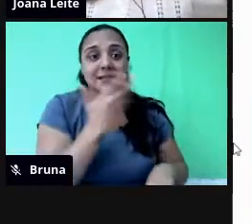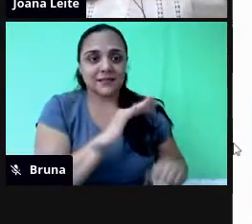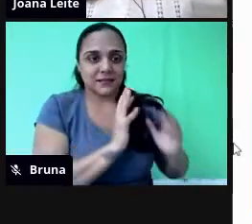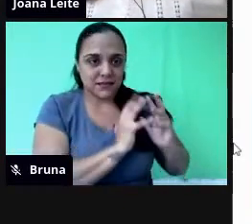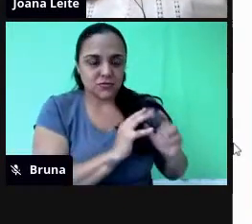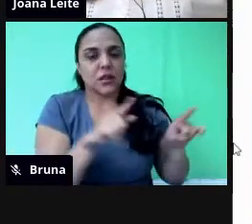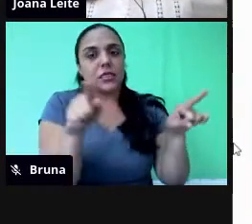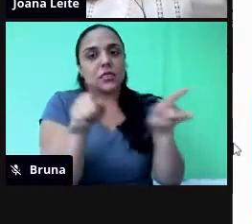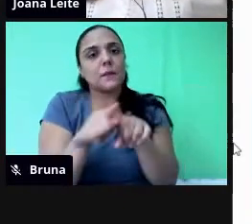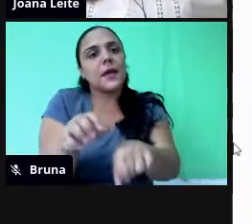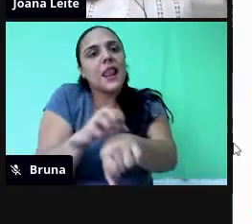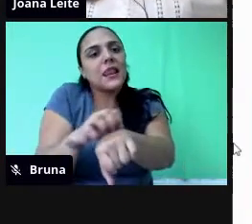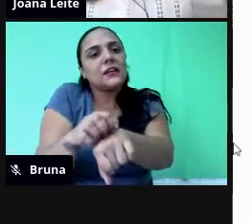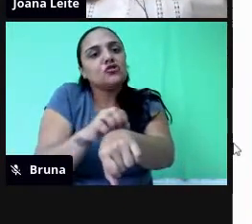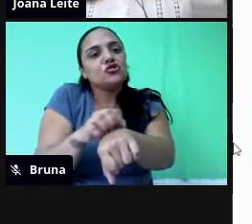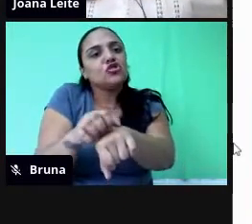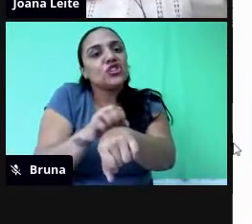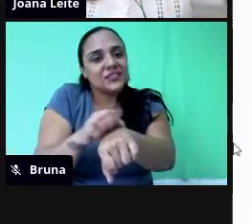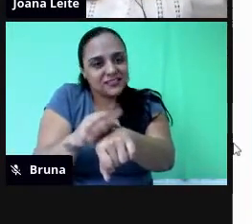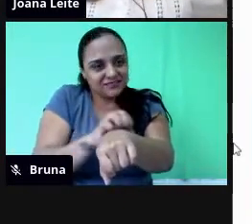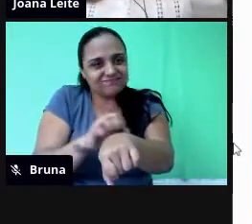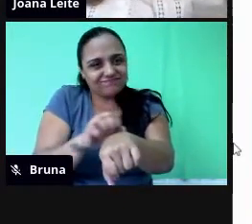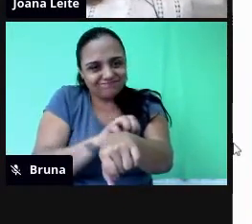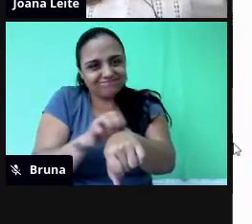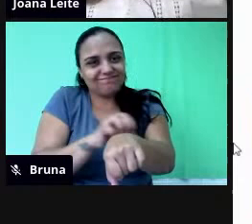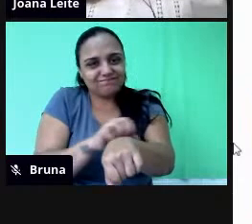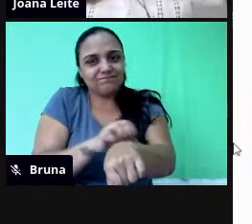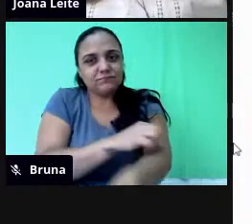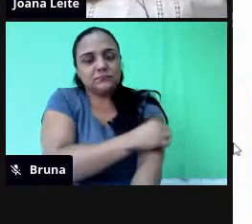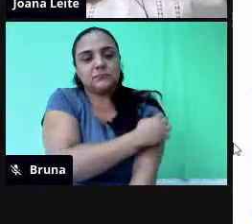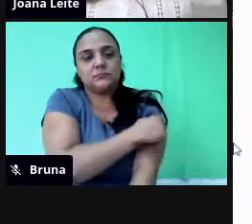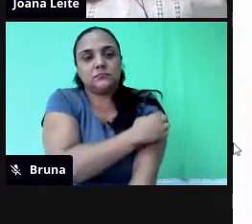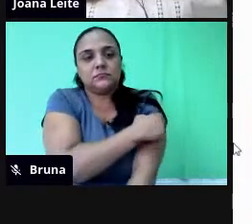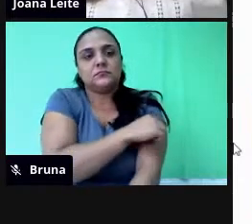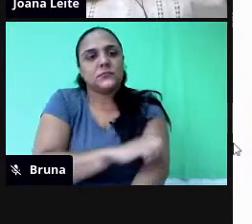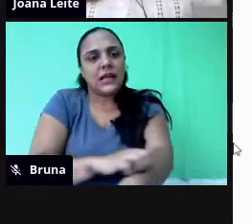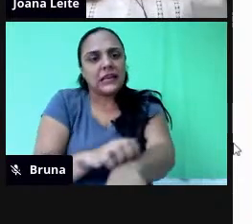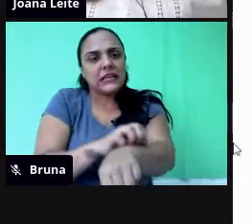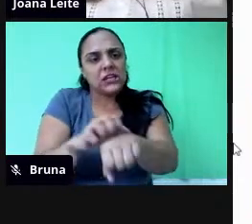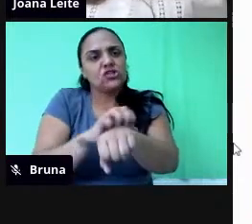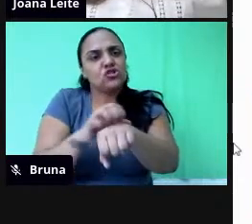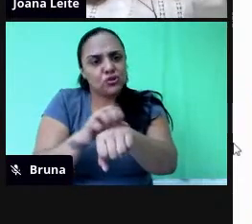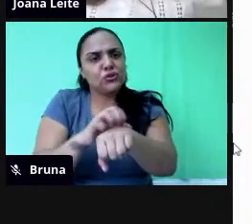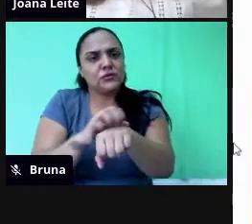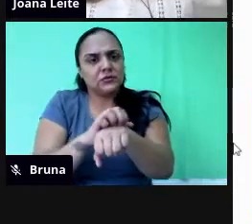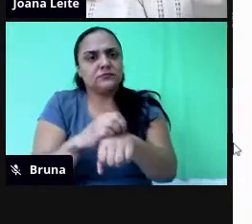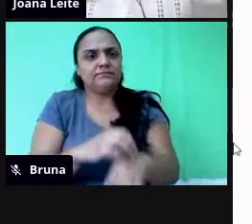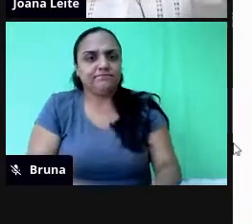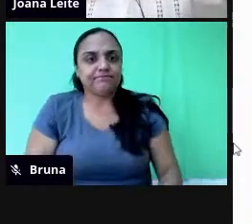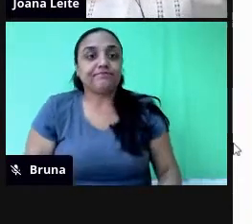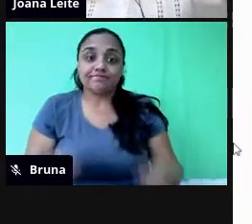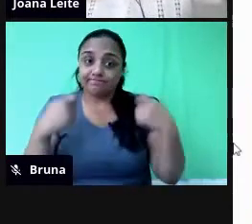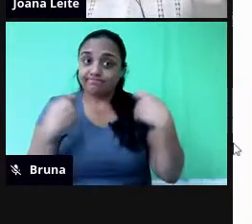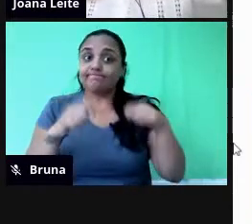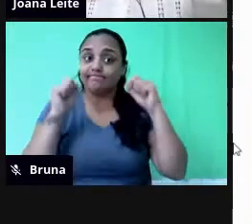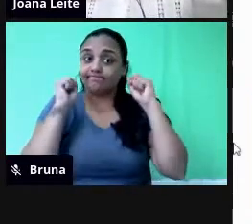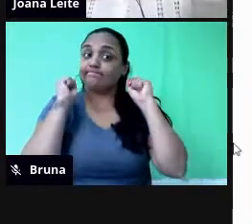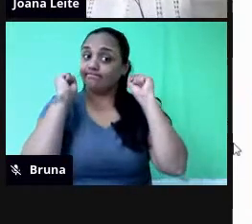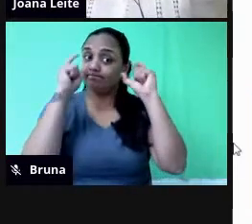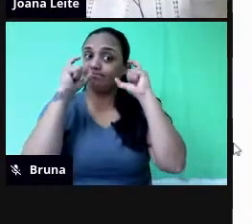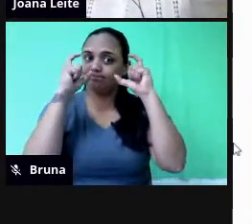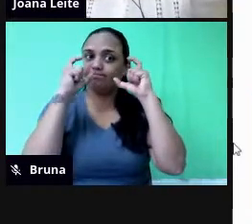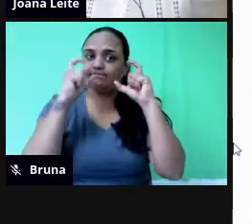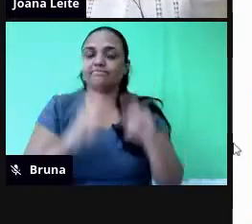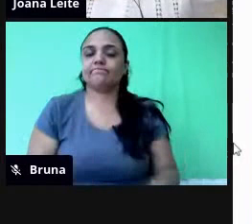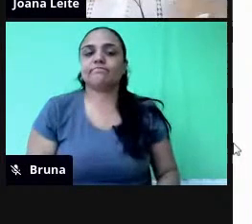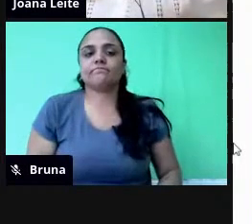alergias, né? Que é outra relação que a gente também, pensar em alergia, a gente pensa na alimentação também, que eu posso modificar, que eu preciso modificar, né?